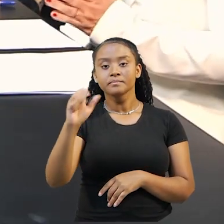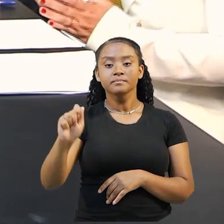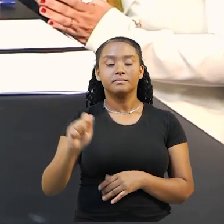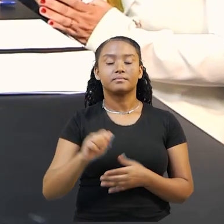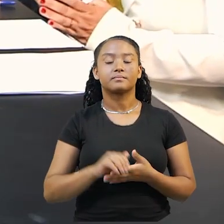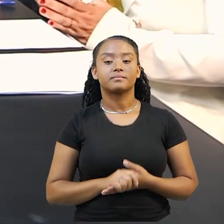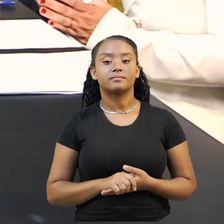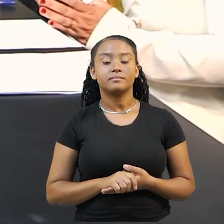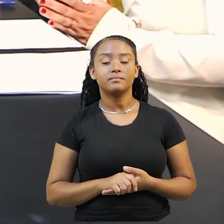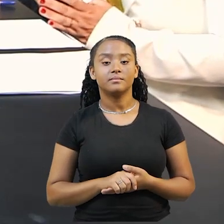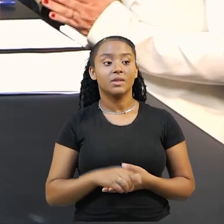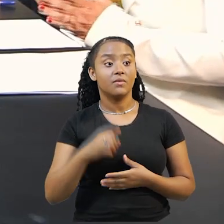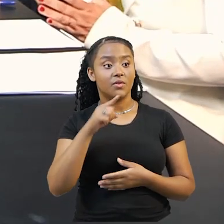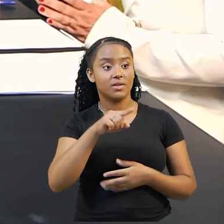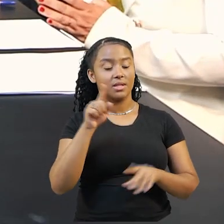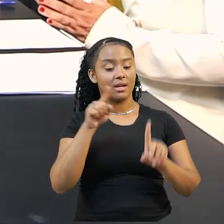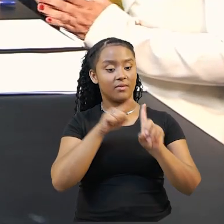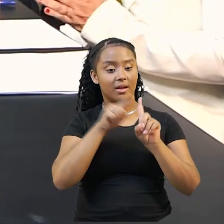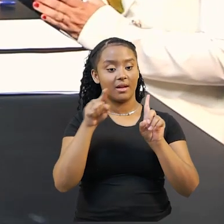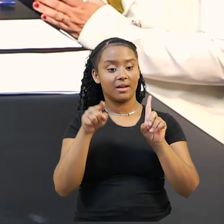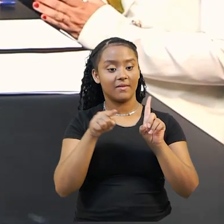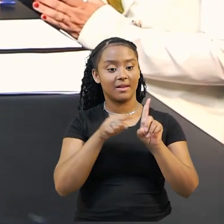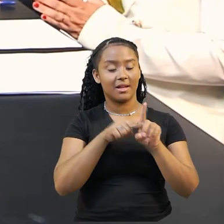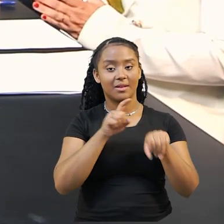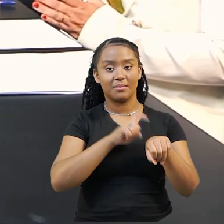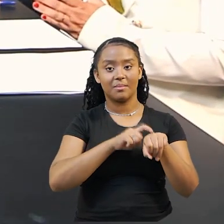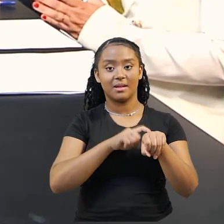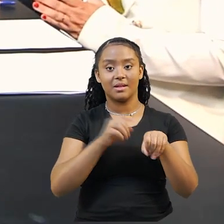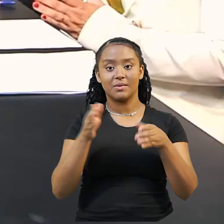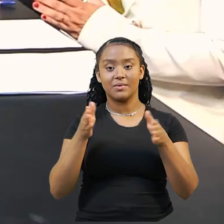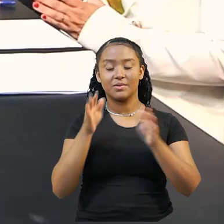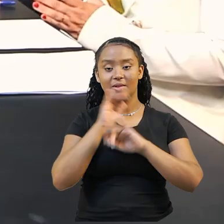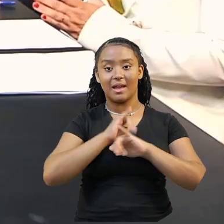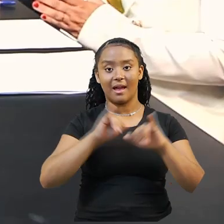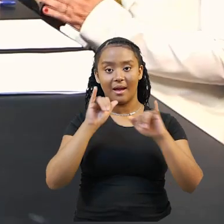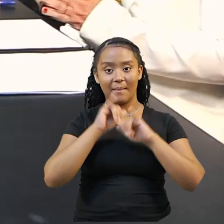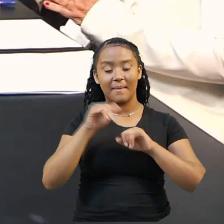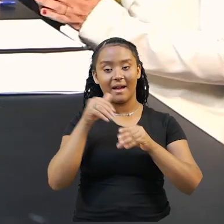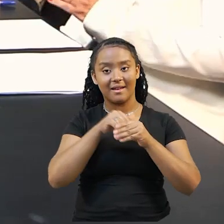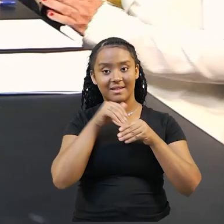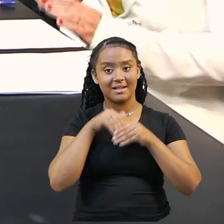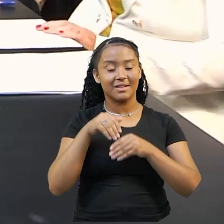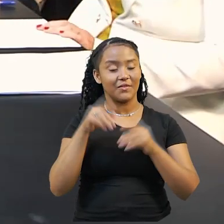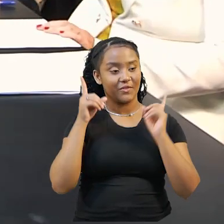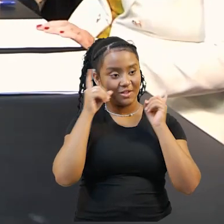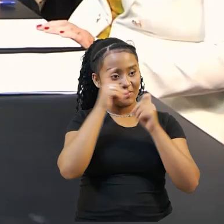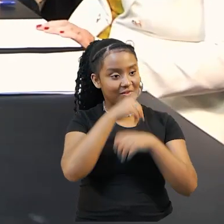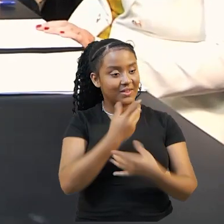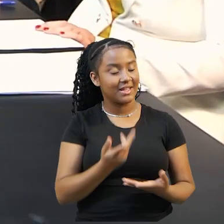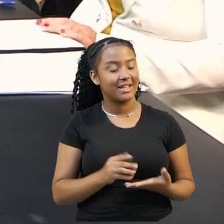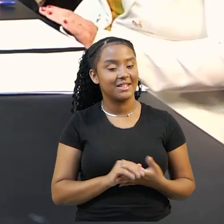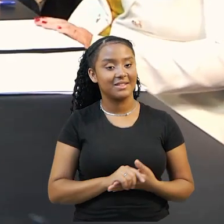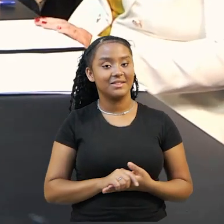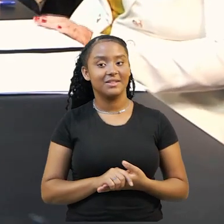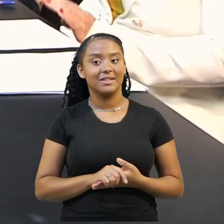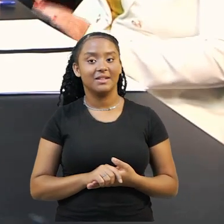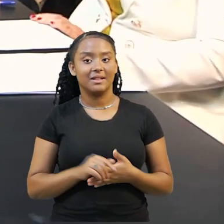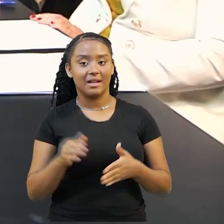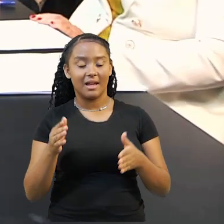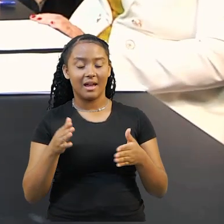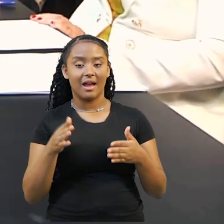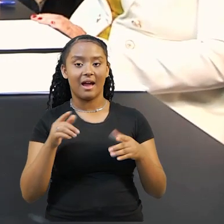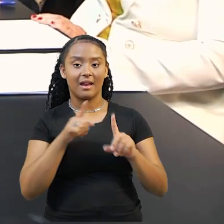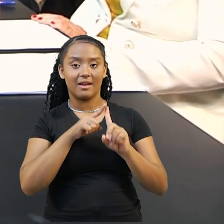você passou a gravidez durante a campanha, né, Catarina? Foi difícil conduzir a gravidez